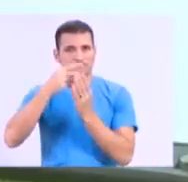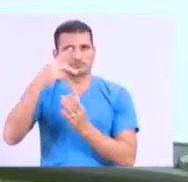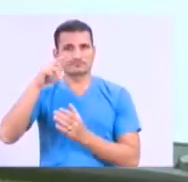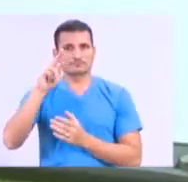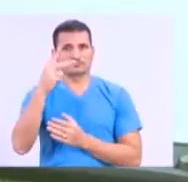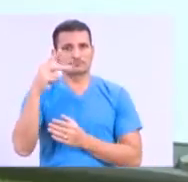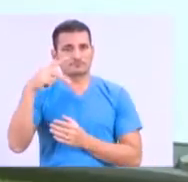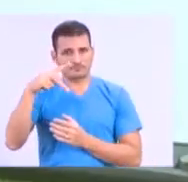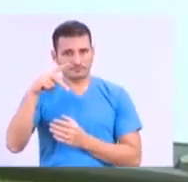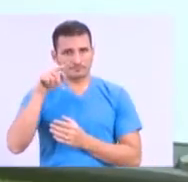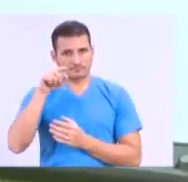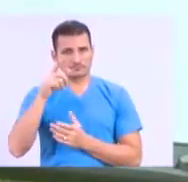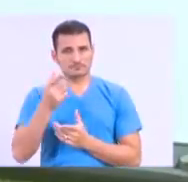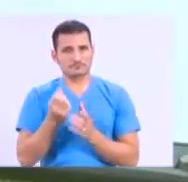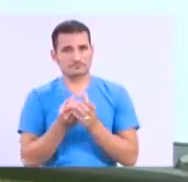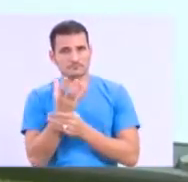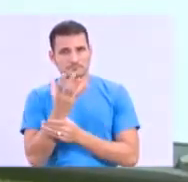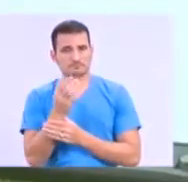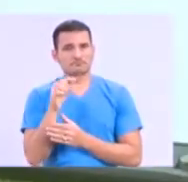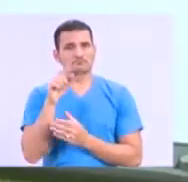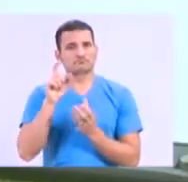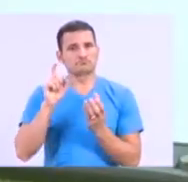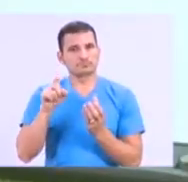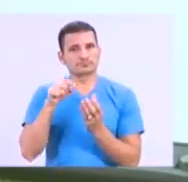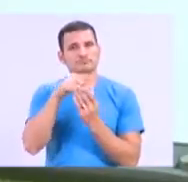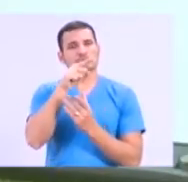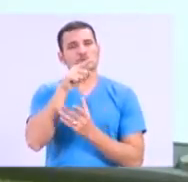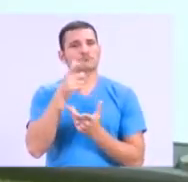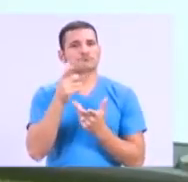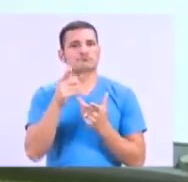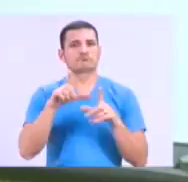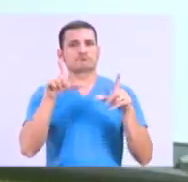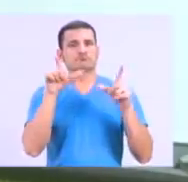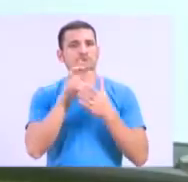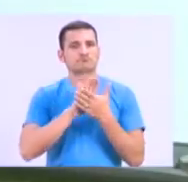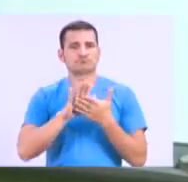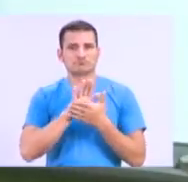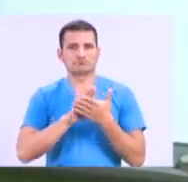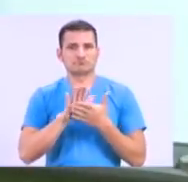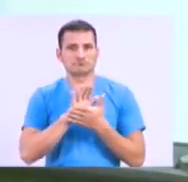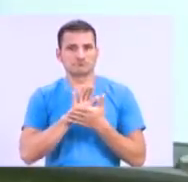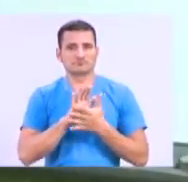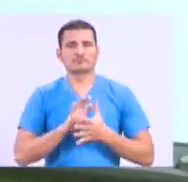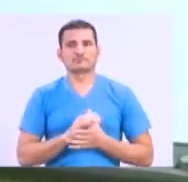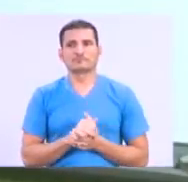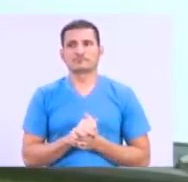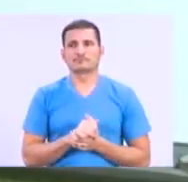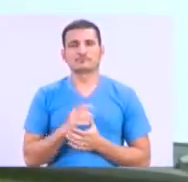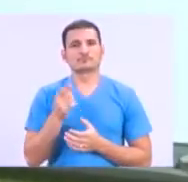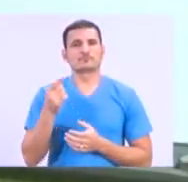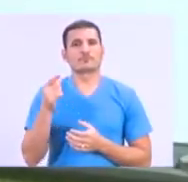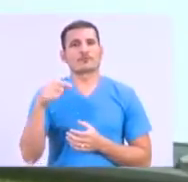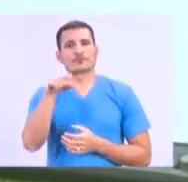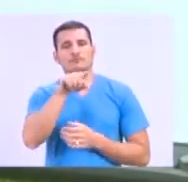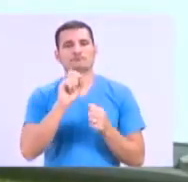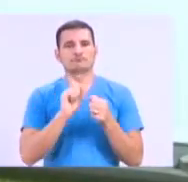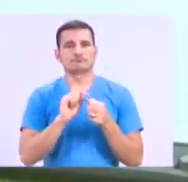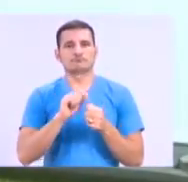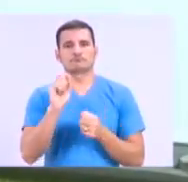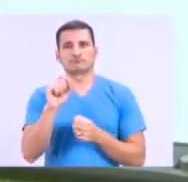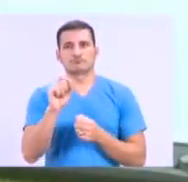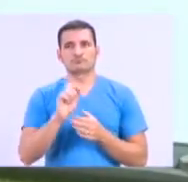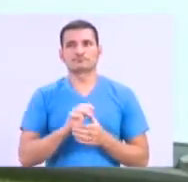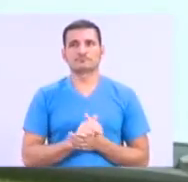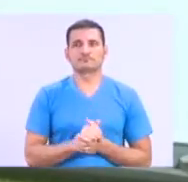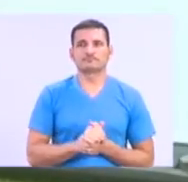acabaram de gerar, ele não vai funcionar, né? Essa é uma triste notícia para vocês. Mas o que vocês têm que fazer nesse